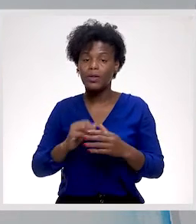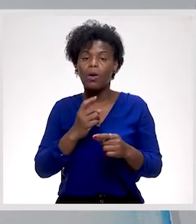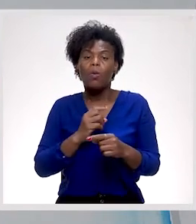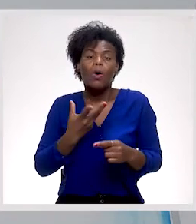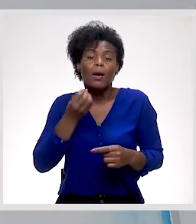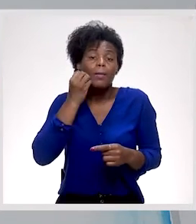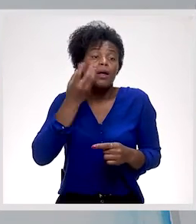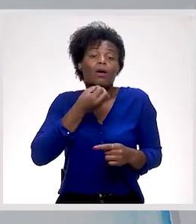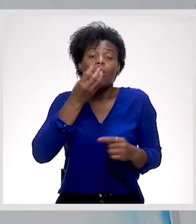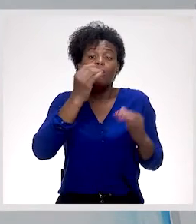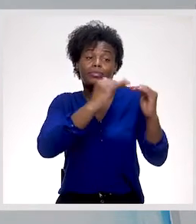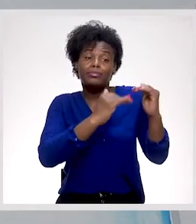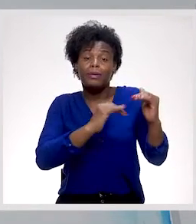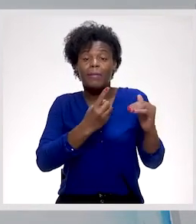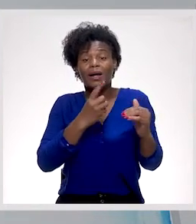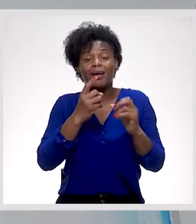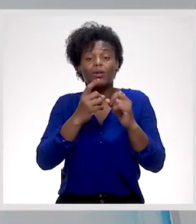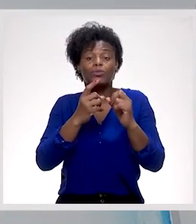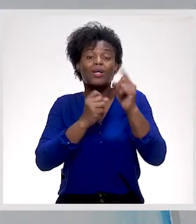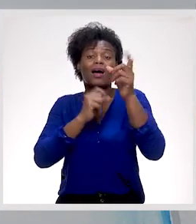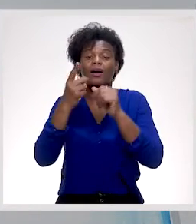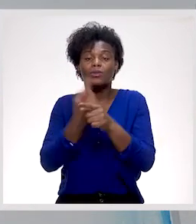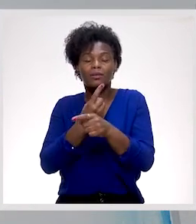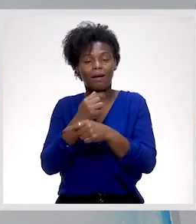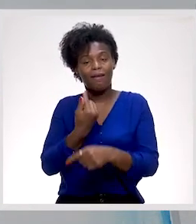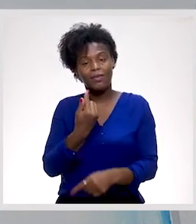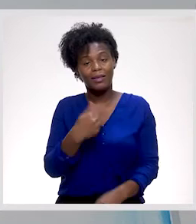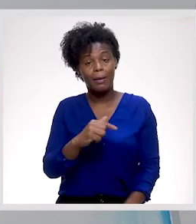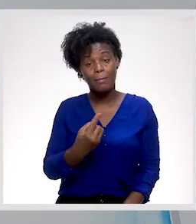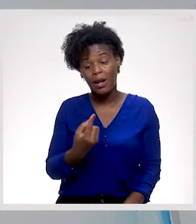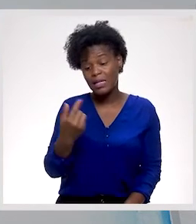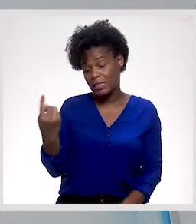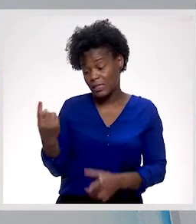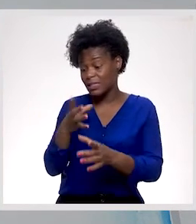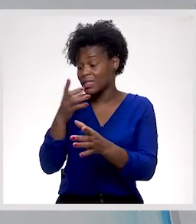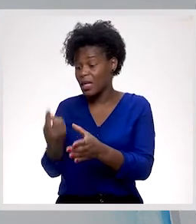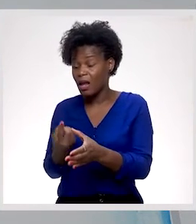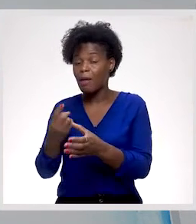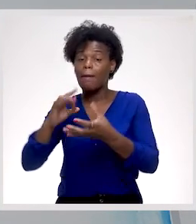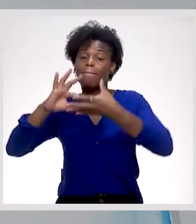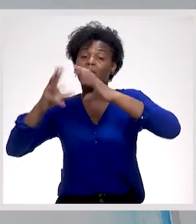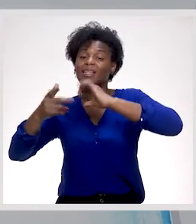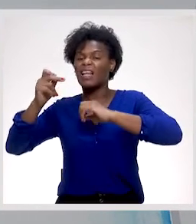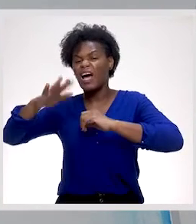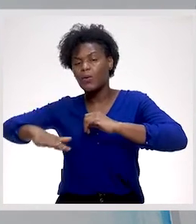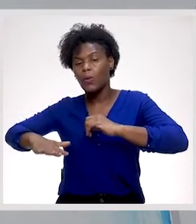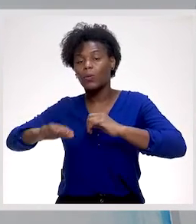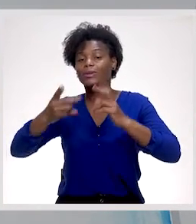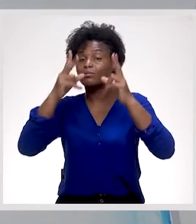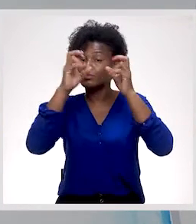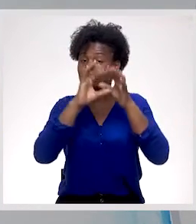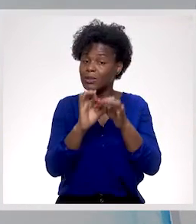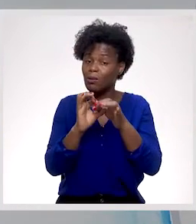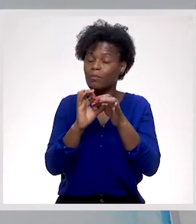ter para ser considerado um planeta anão, segundo a União Astronômica Internacional?